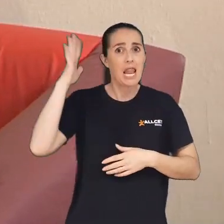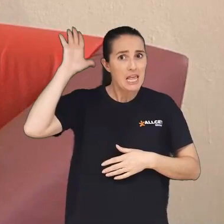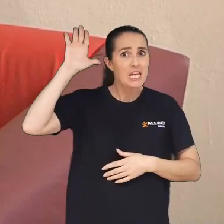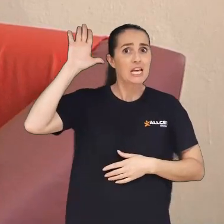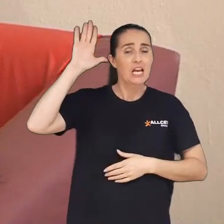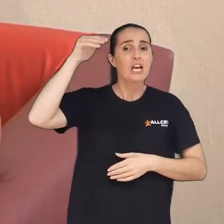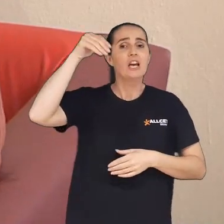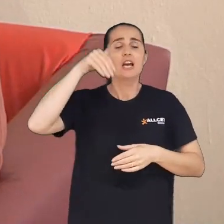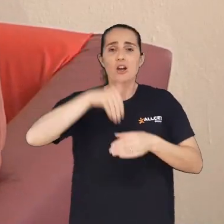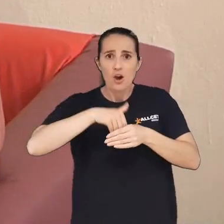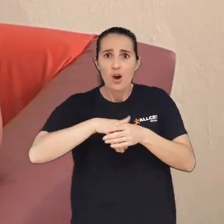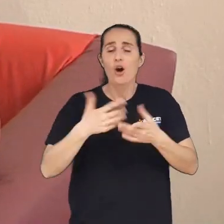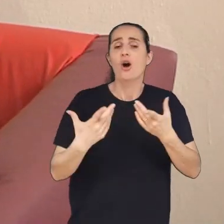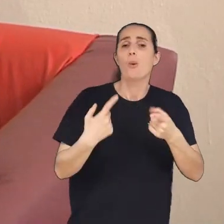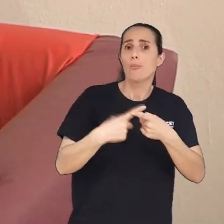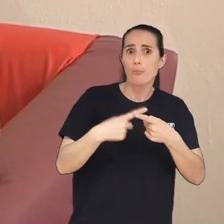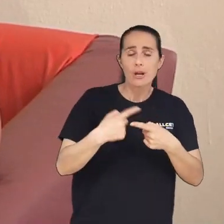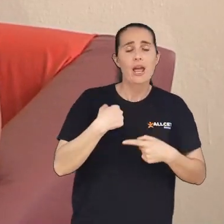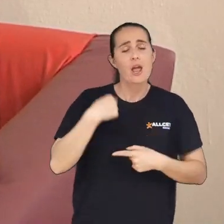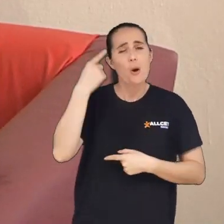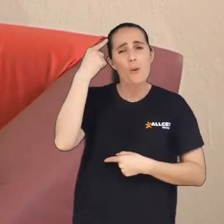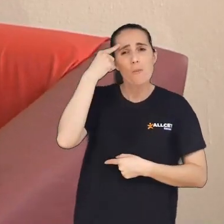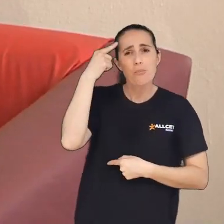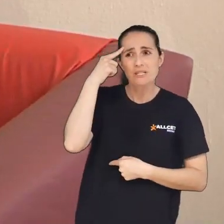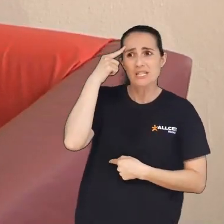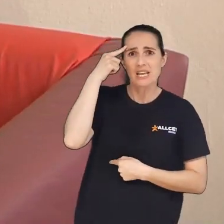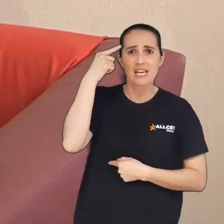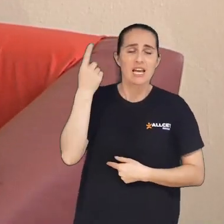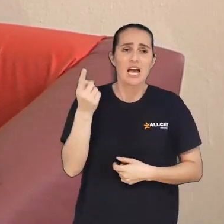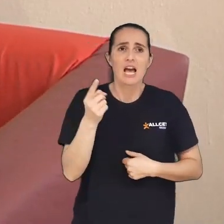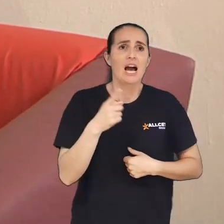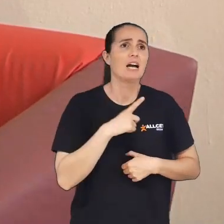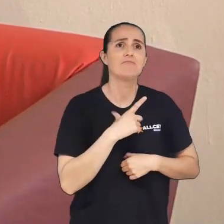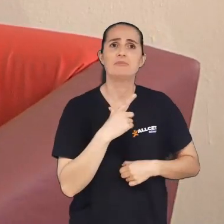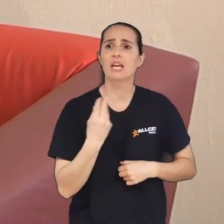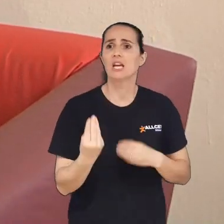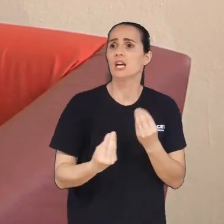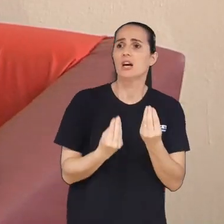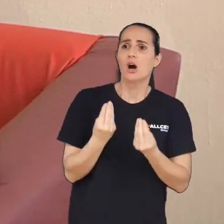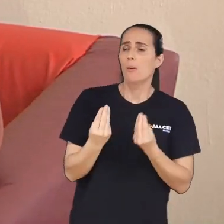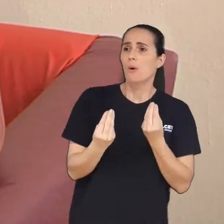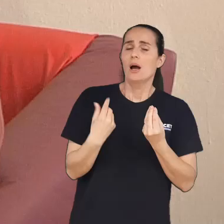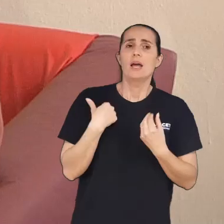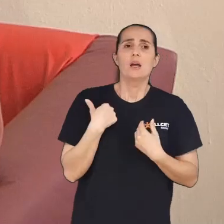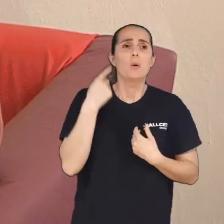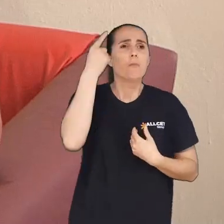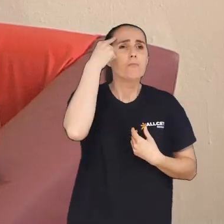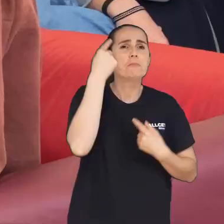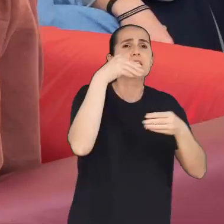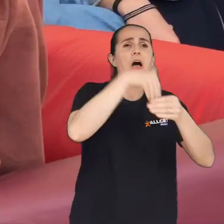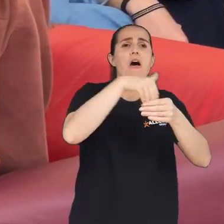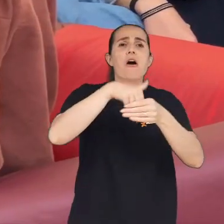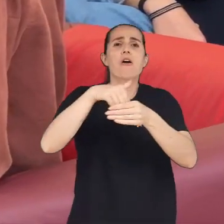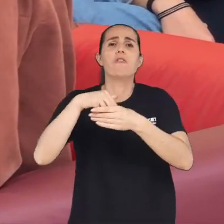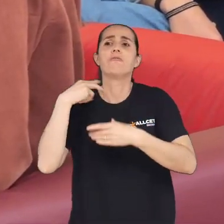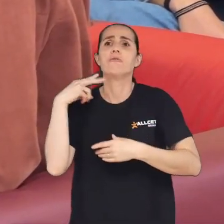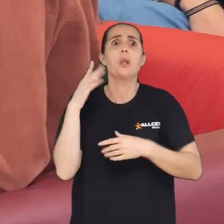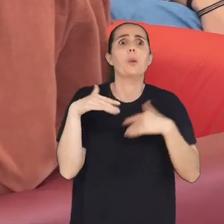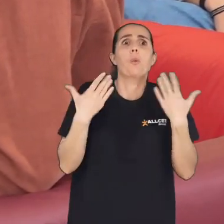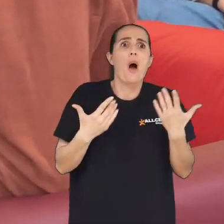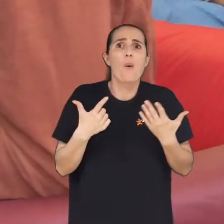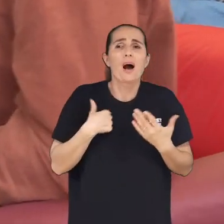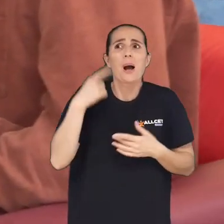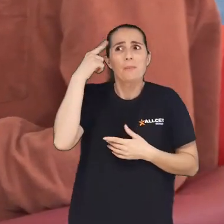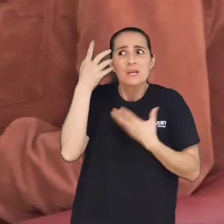em determinado momento eu não encontrava opções que eu pudesse votar para vereador. Então,